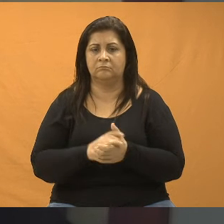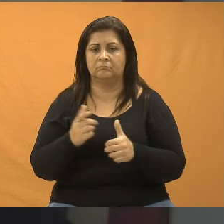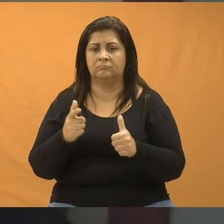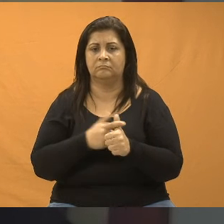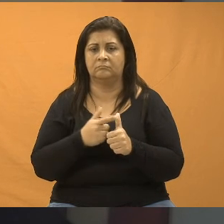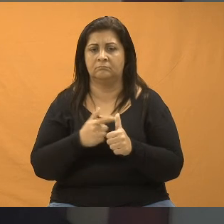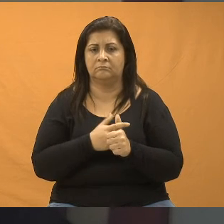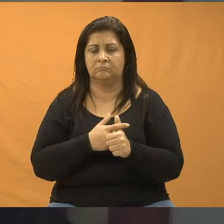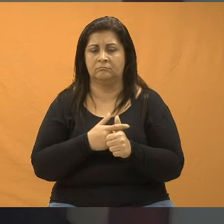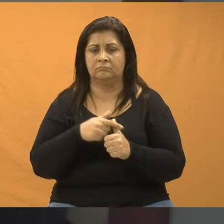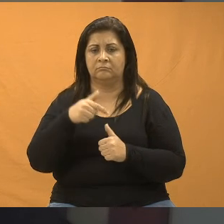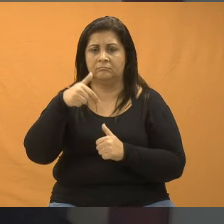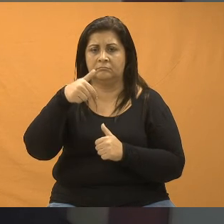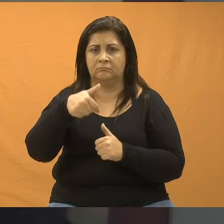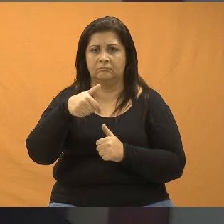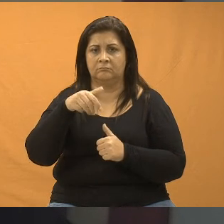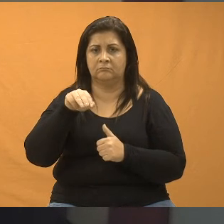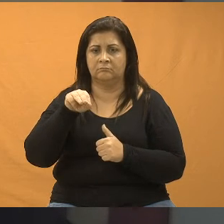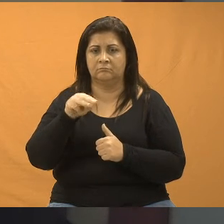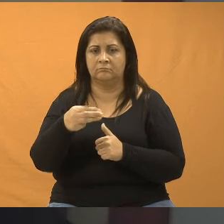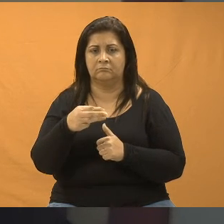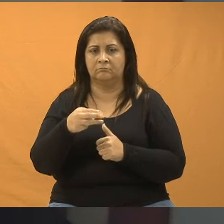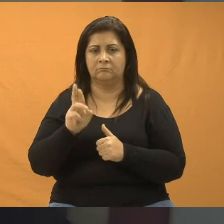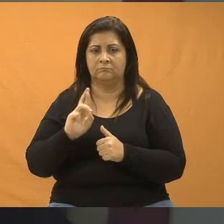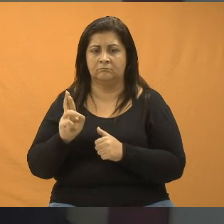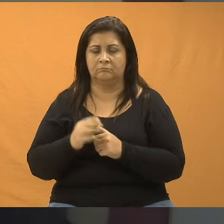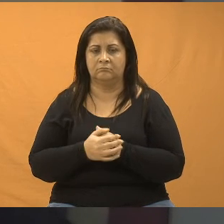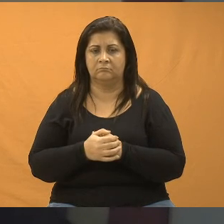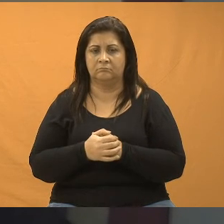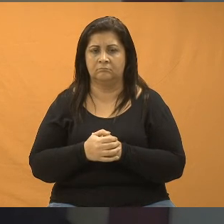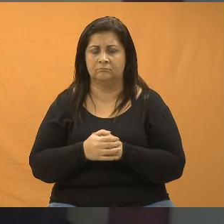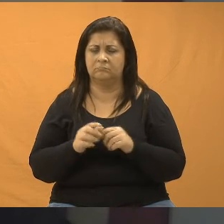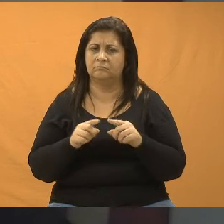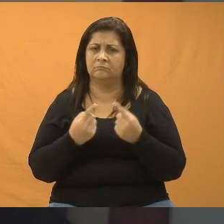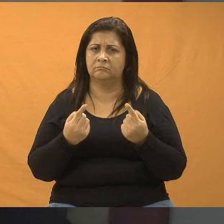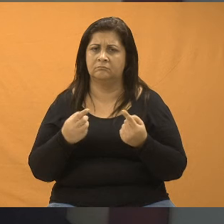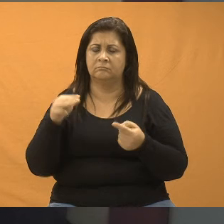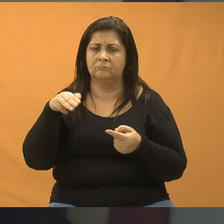de 7 milhões de reais. Falei,